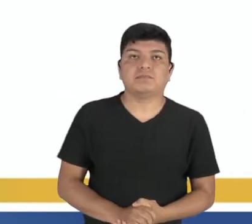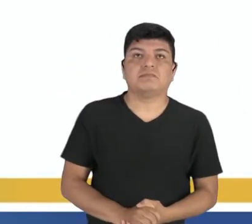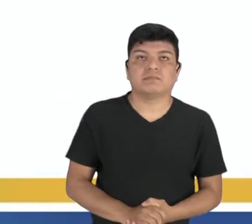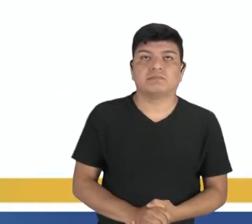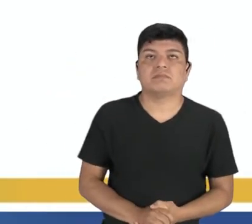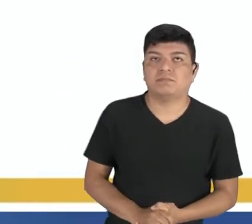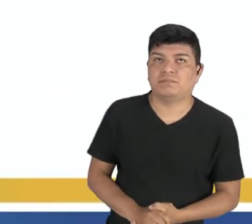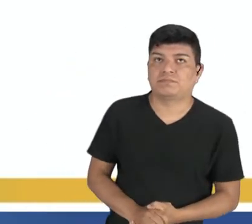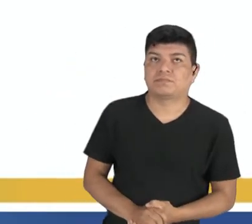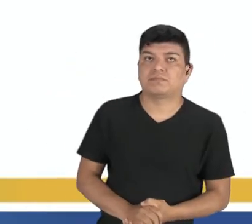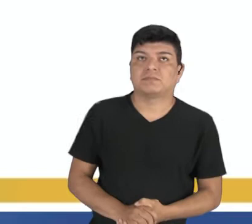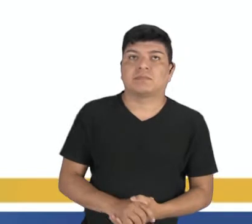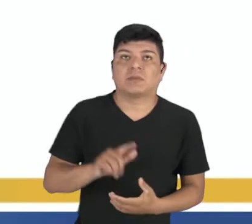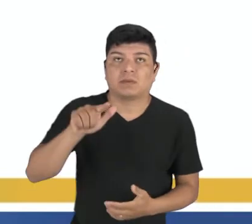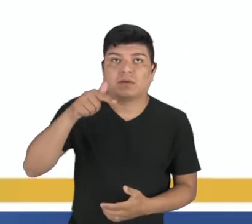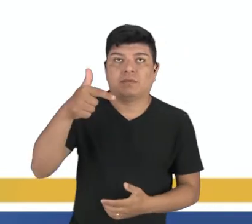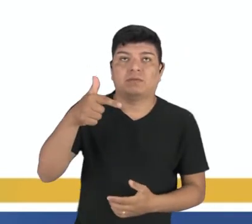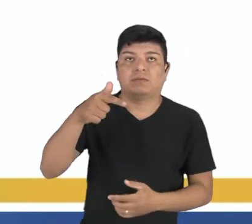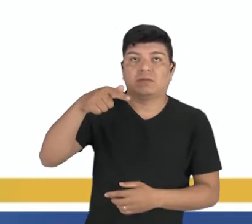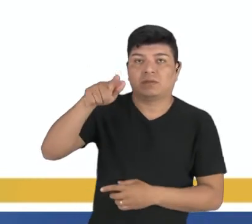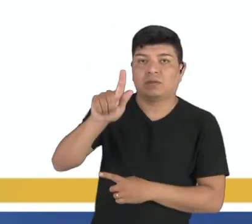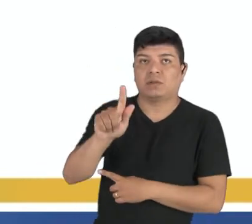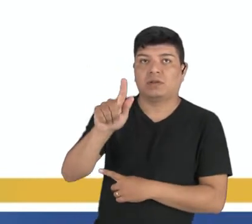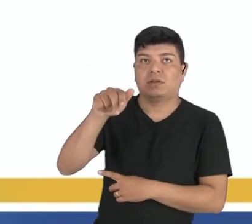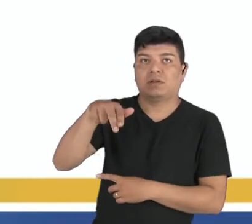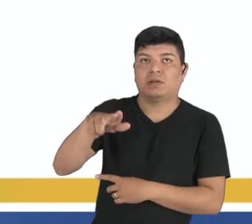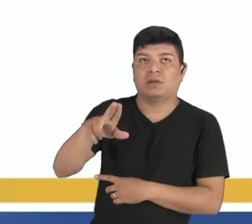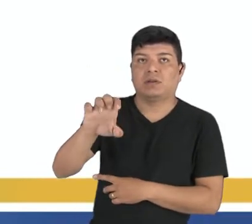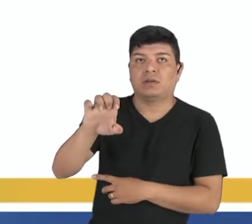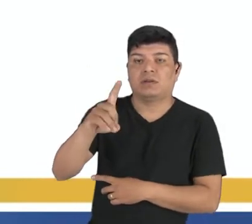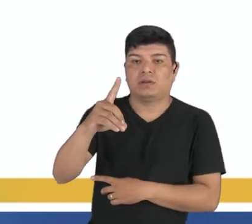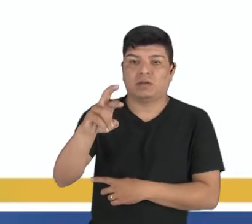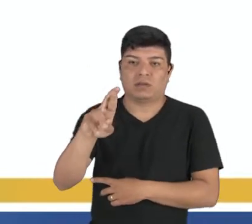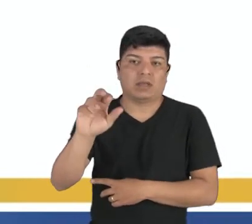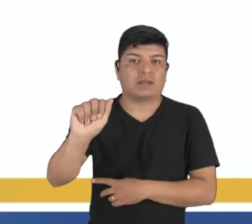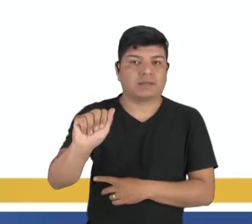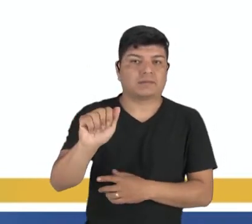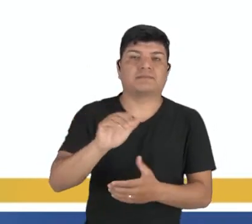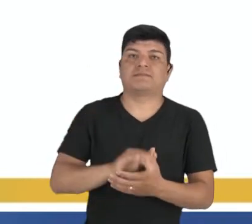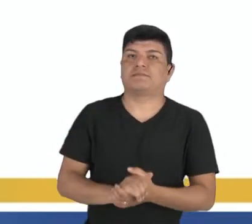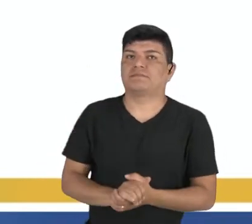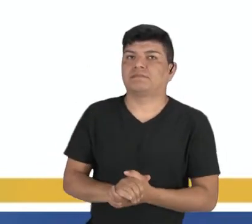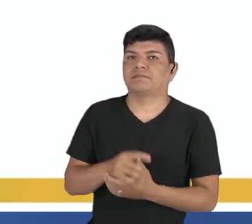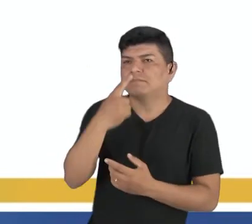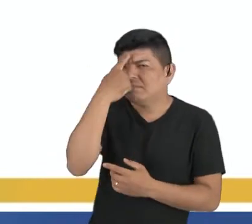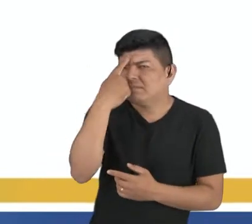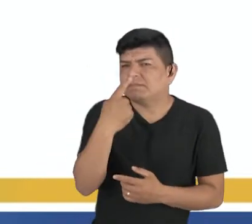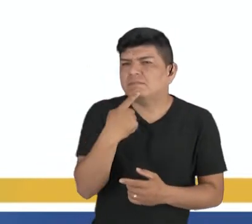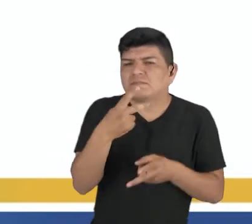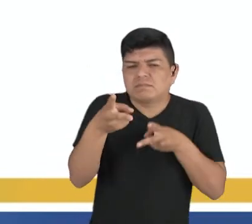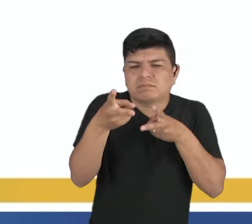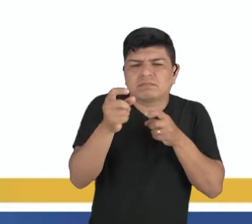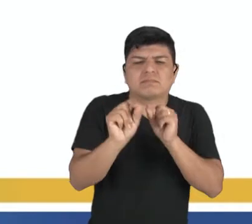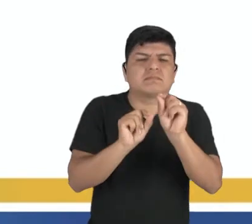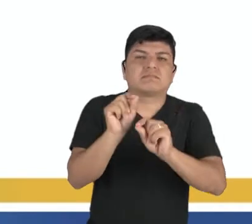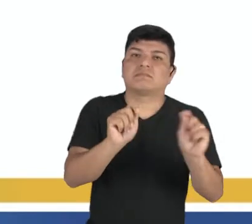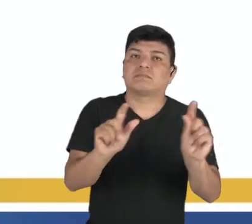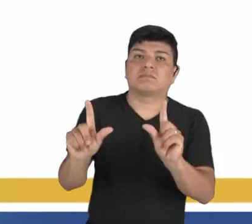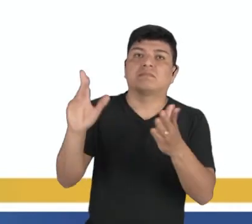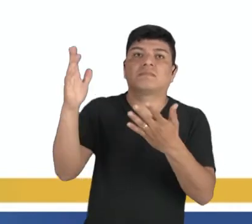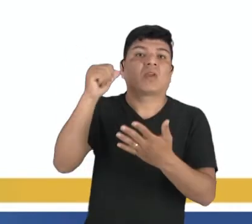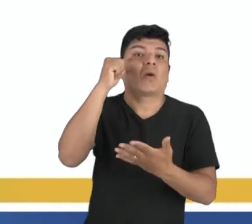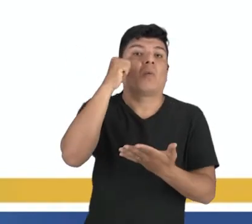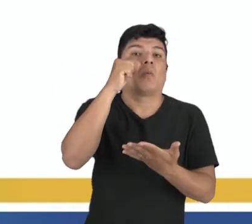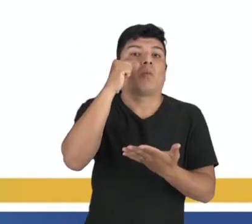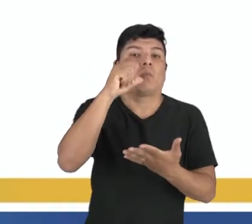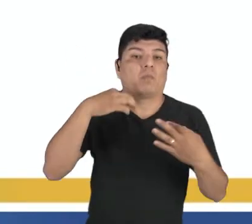estão vendo ali é a Guedra. Vocês conseguem identificar nessa imagem, galerinha, o quê? Estamos vendo ali